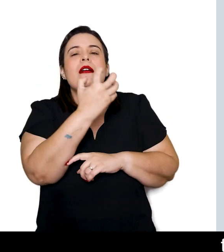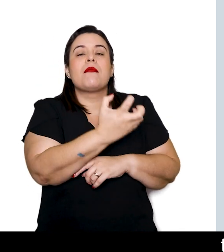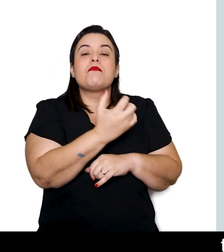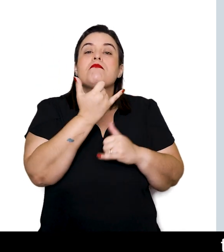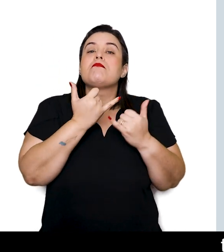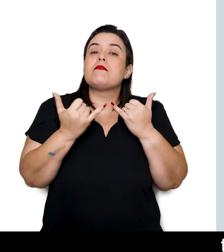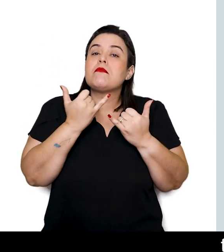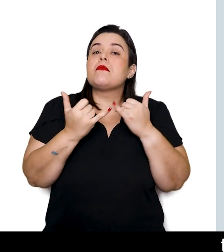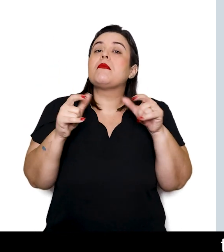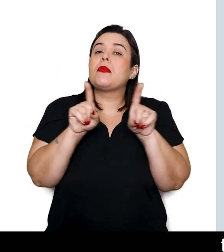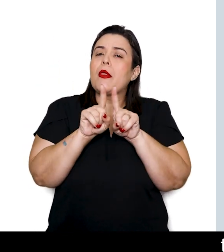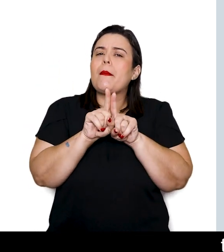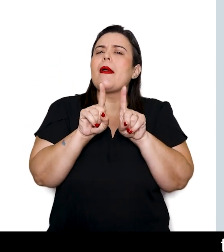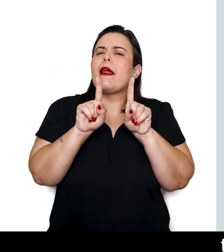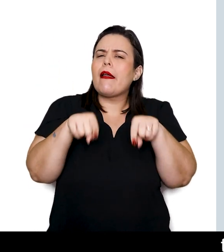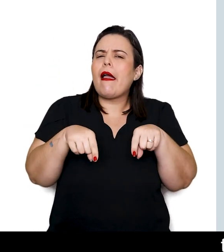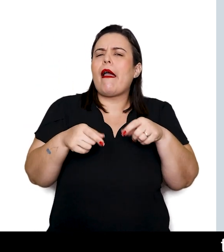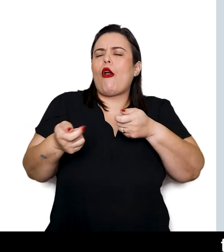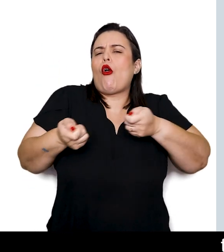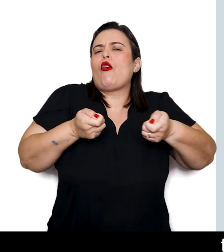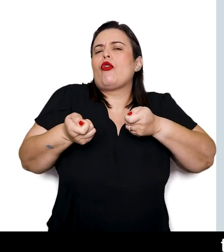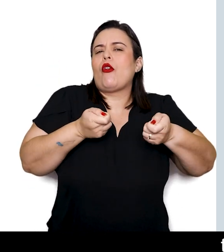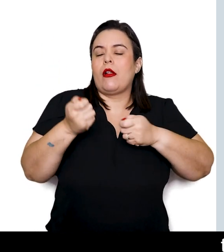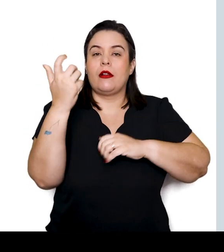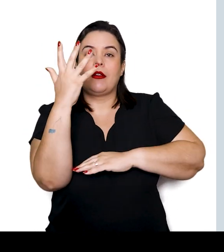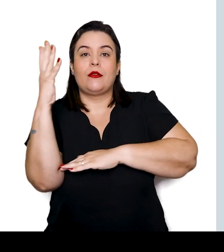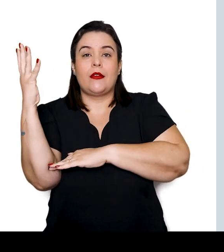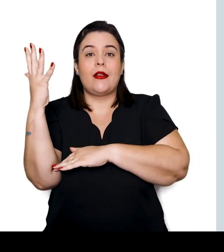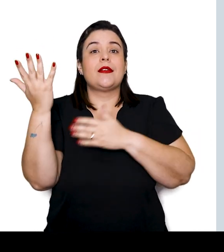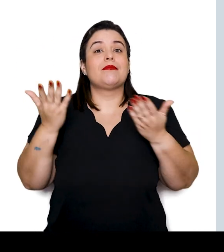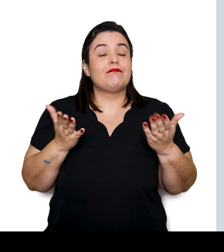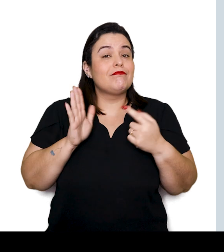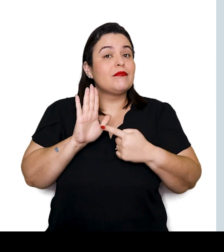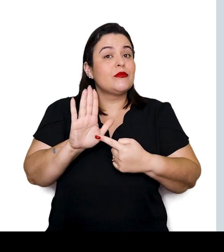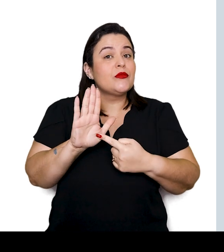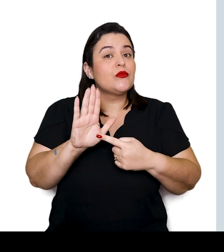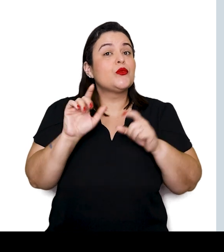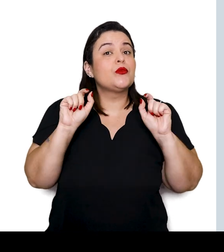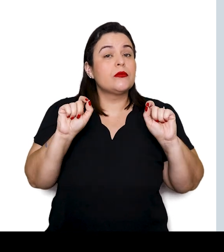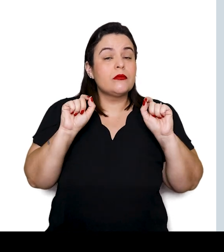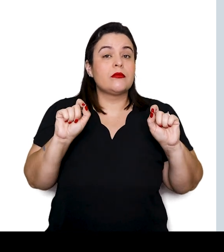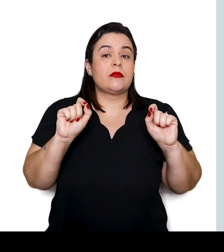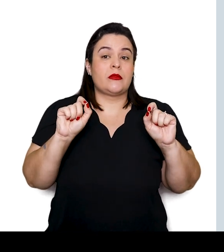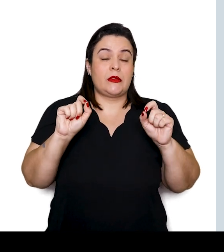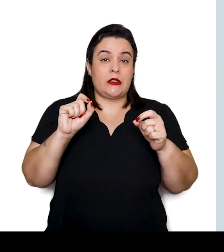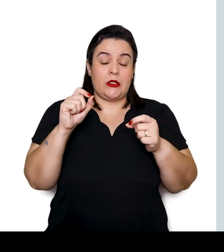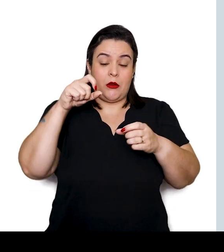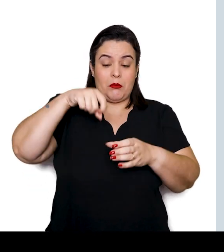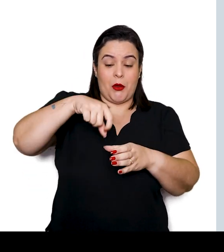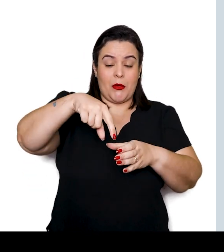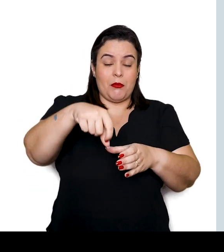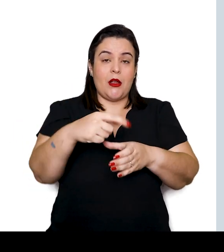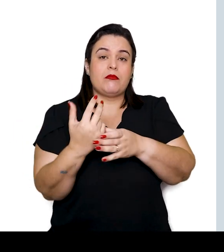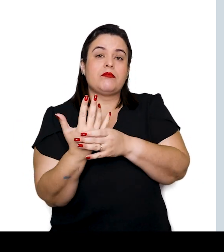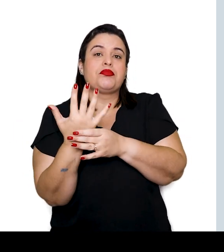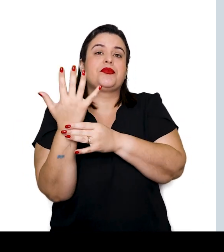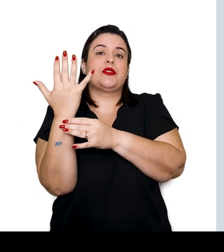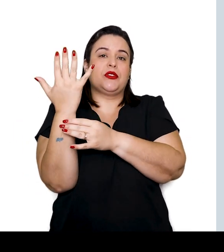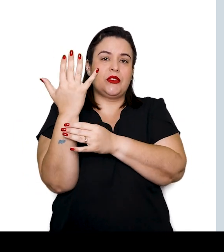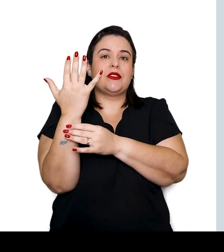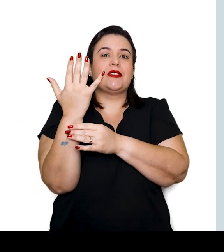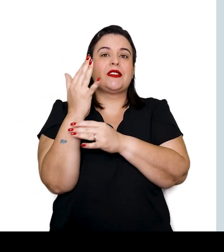ser vista como um desejo de controle da natureza. Isso fica claro pela introdução de plantas e elementos dos